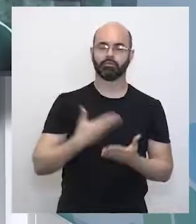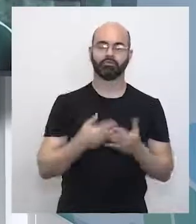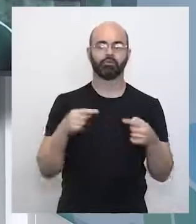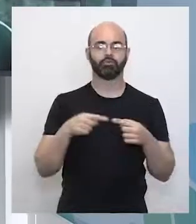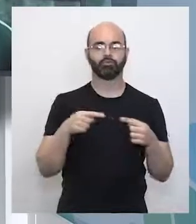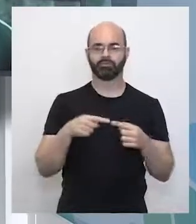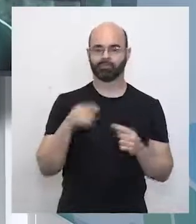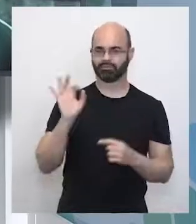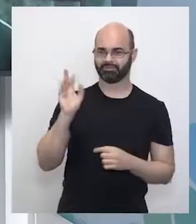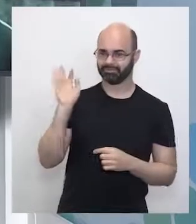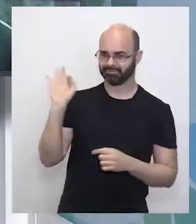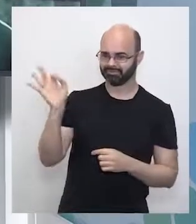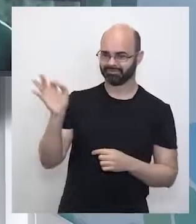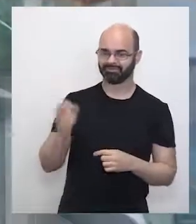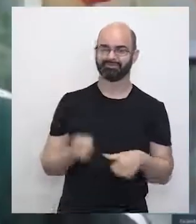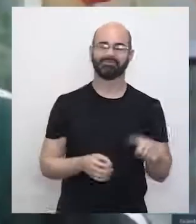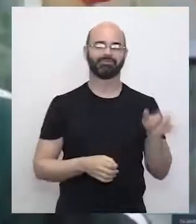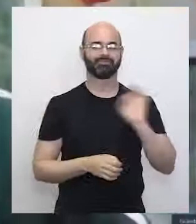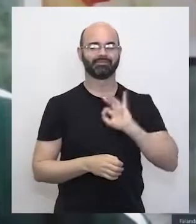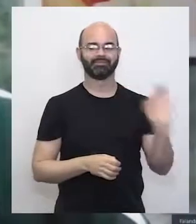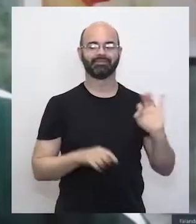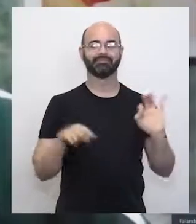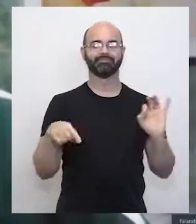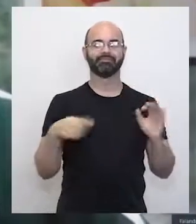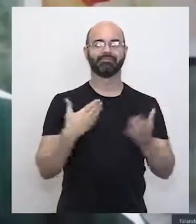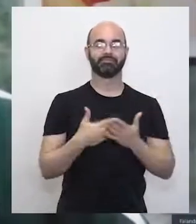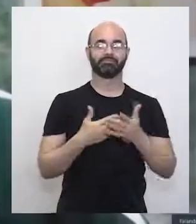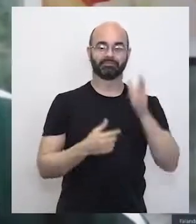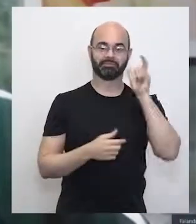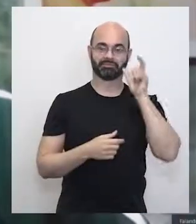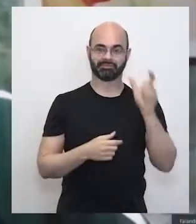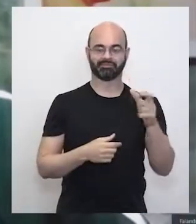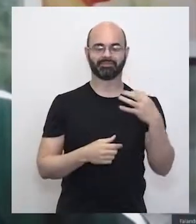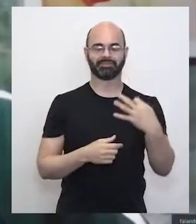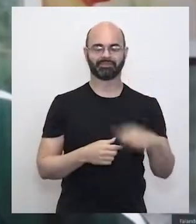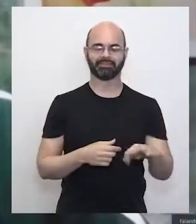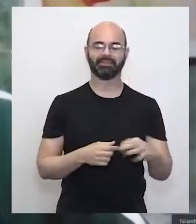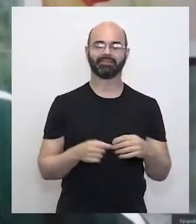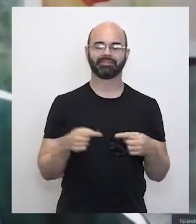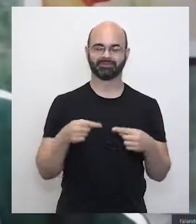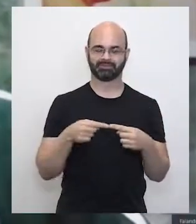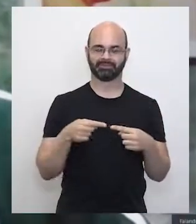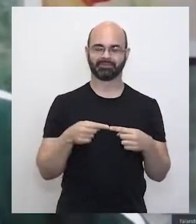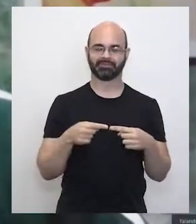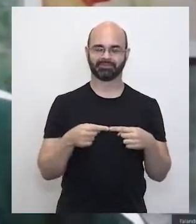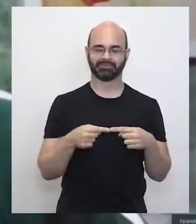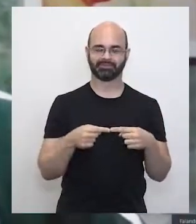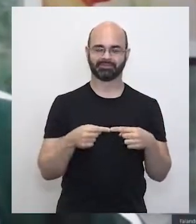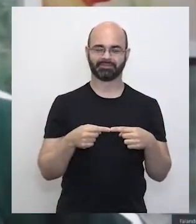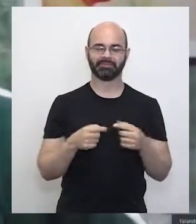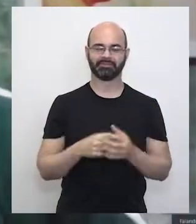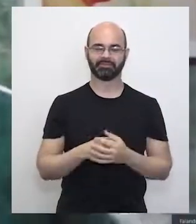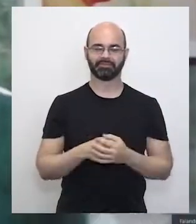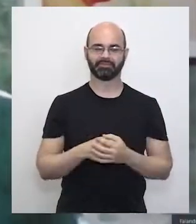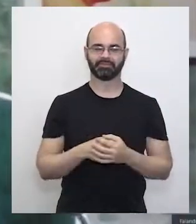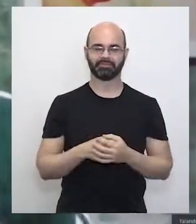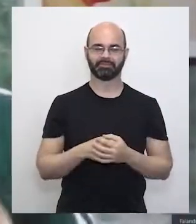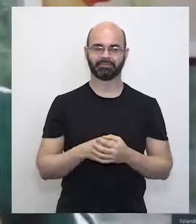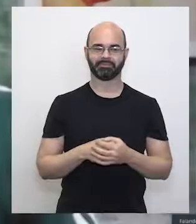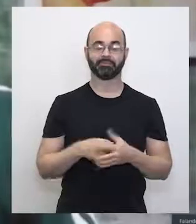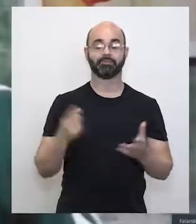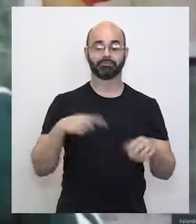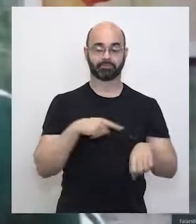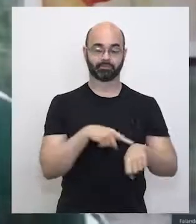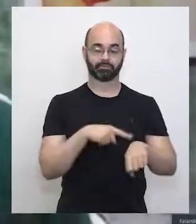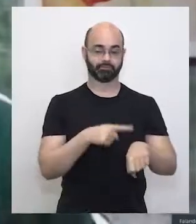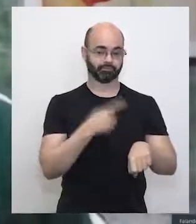Carlos? Certo, aula muito interessante. Vamos ficar de olho aqui no relógio para não passar o tempo. E galerinha,